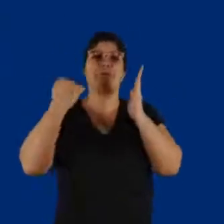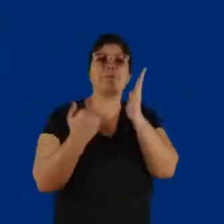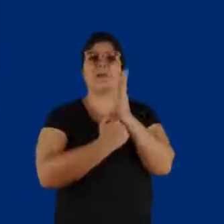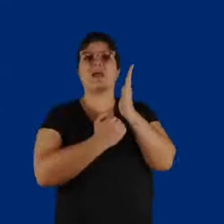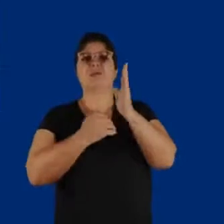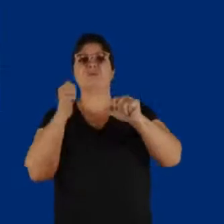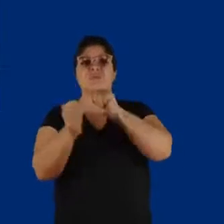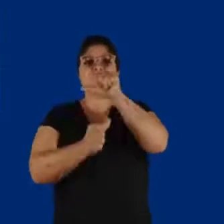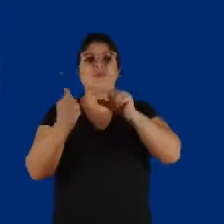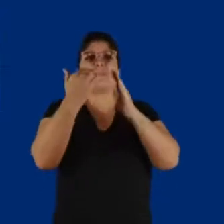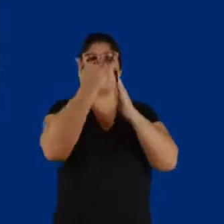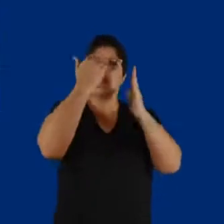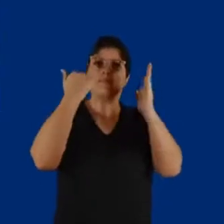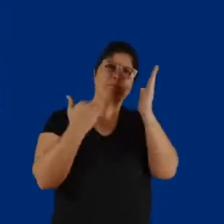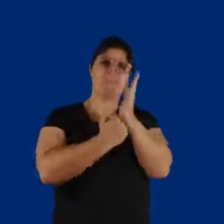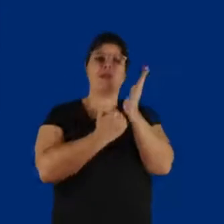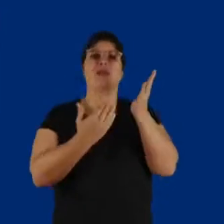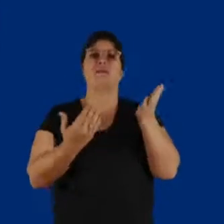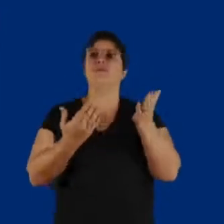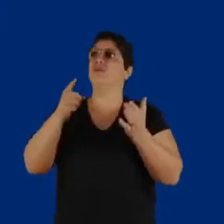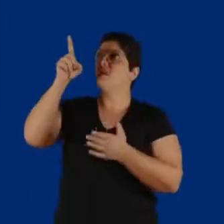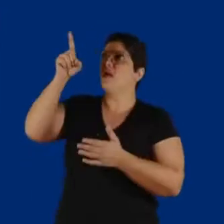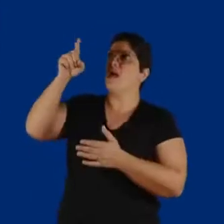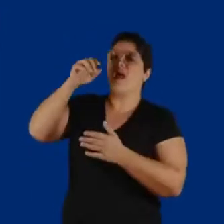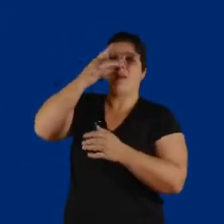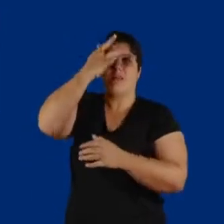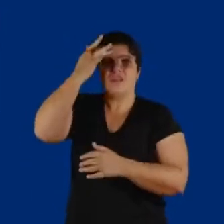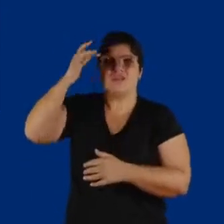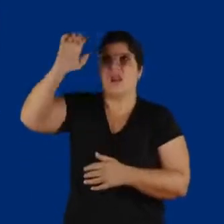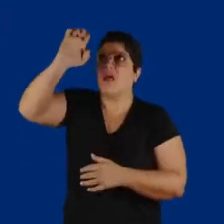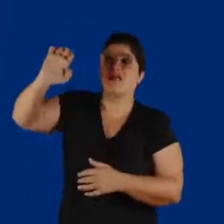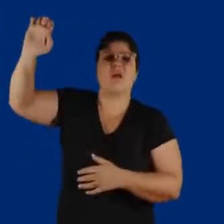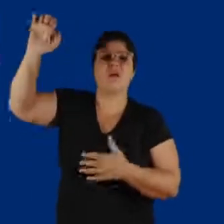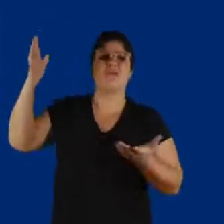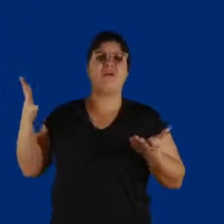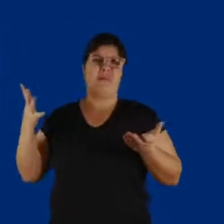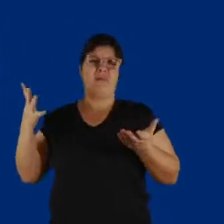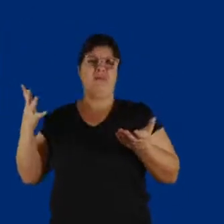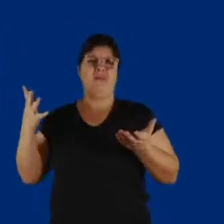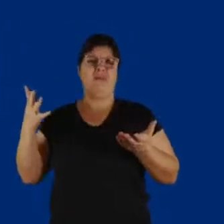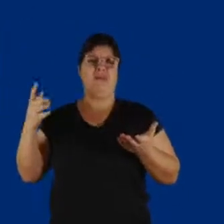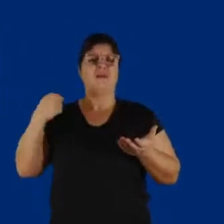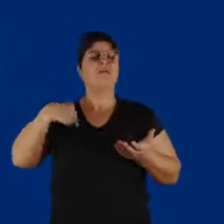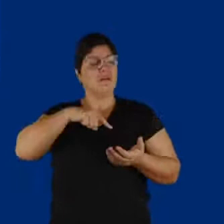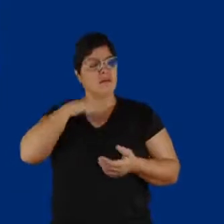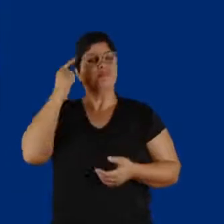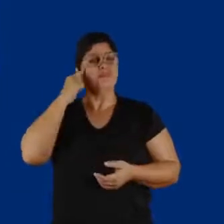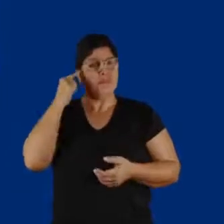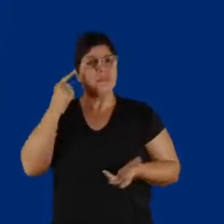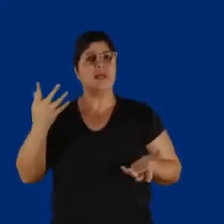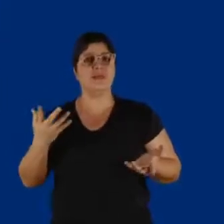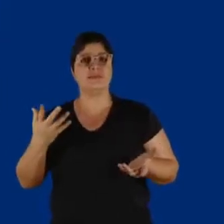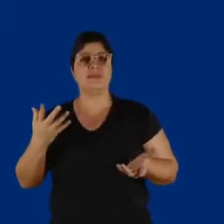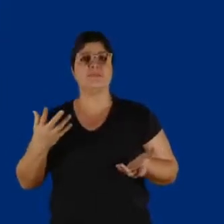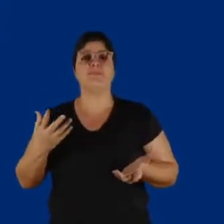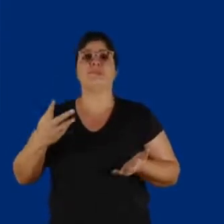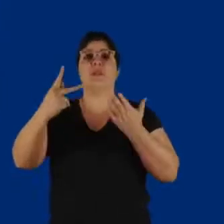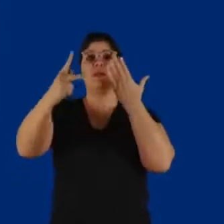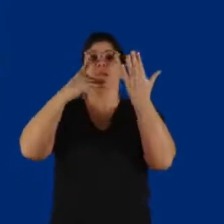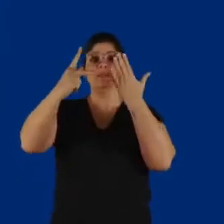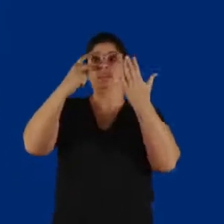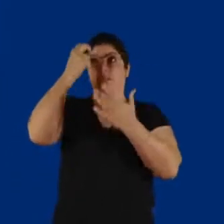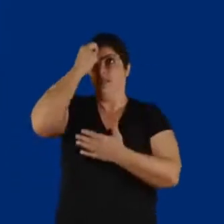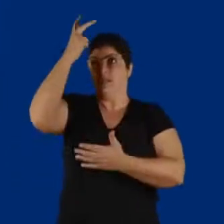muito, estão muito embutidas no nosso mundo. E a psiquiatria transcultural era assim, você ia para um lugar